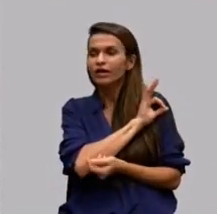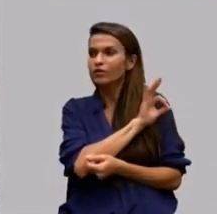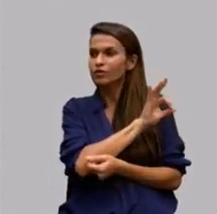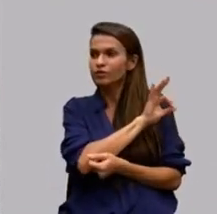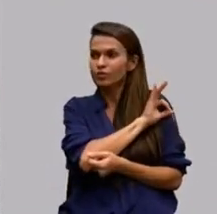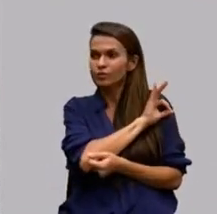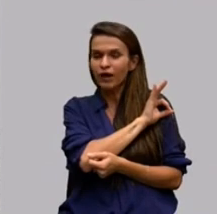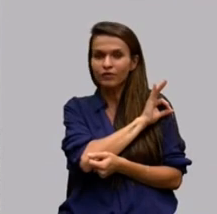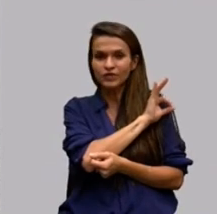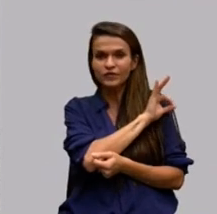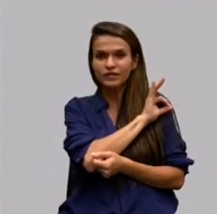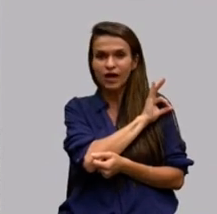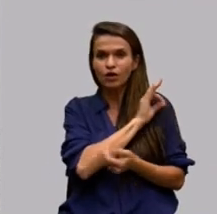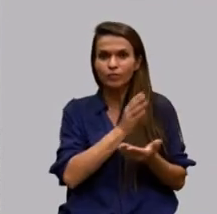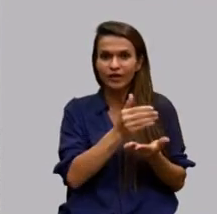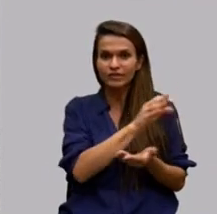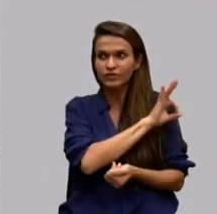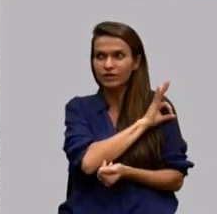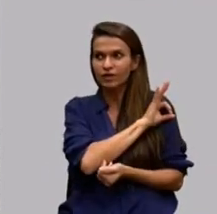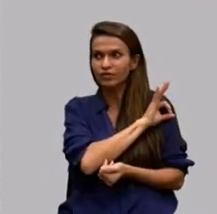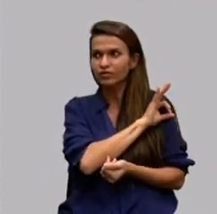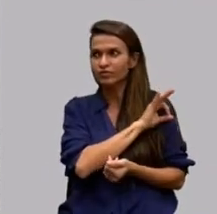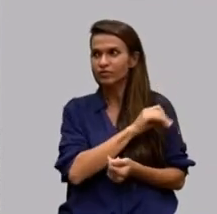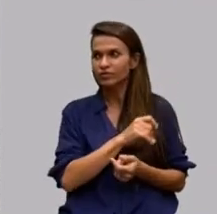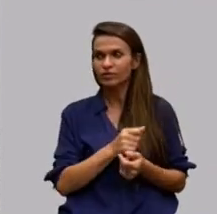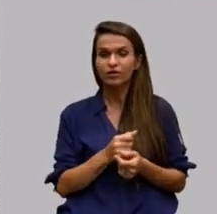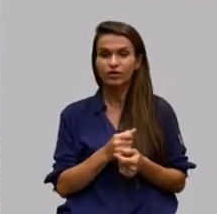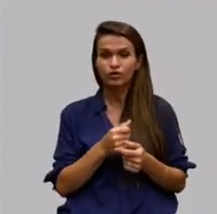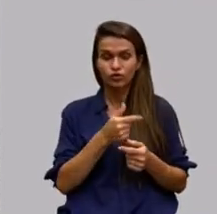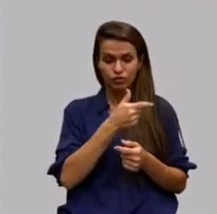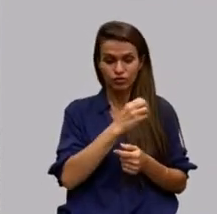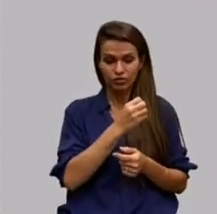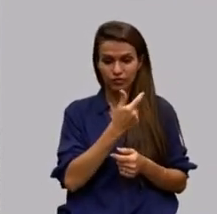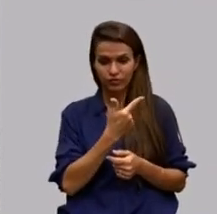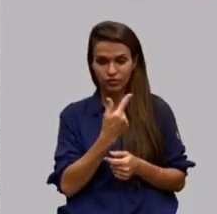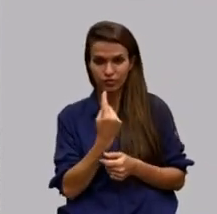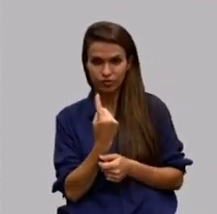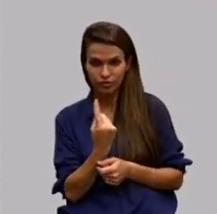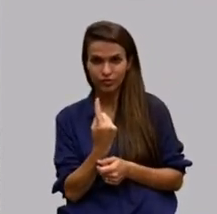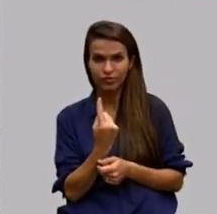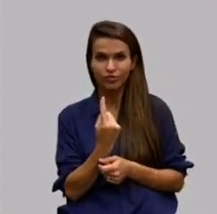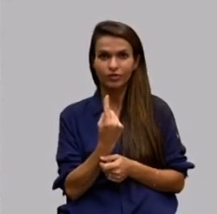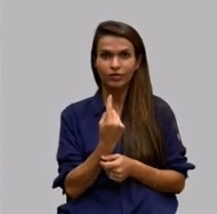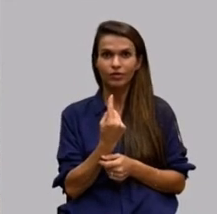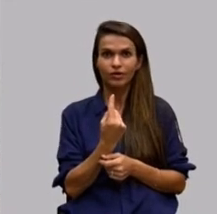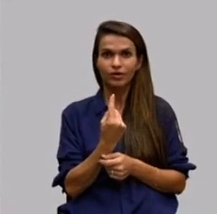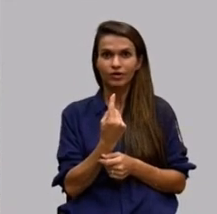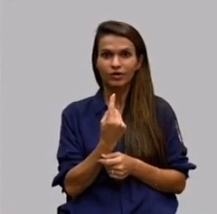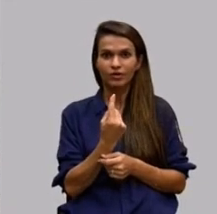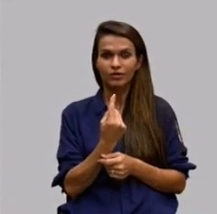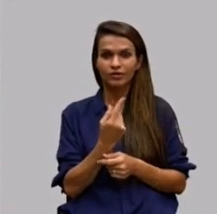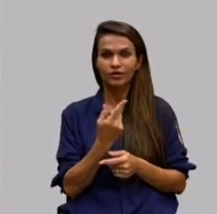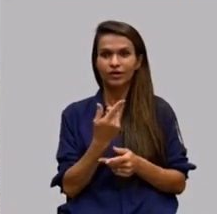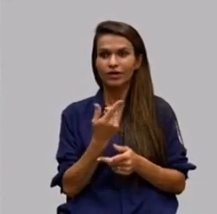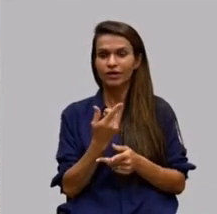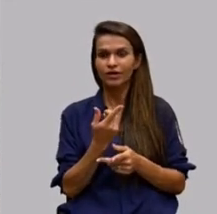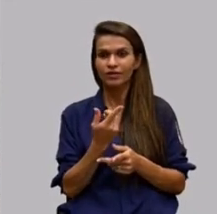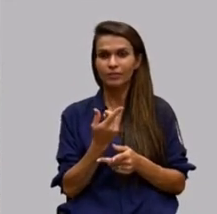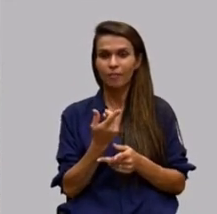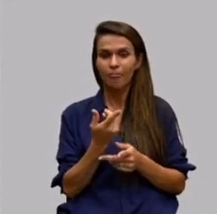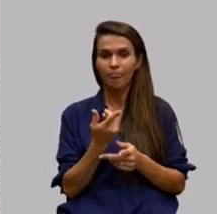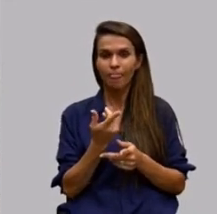assinado o regime de recuperação fiscal e, curiosamente, de 2021, que é 0,79, que já é ridículo, muito